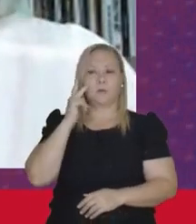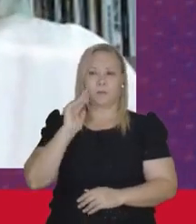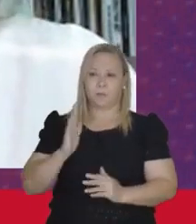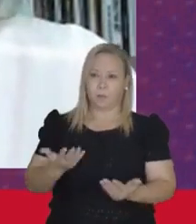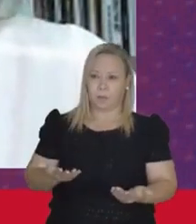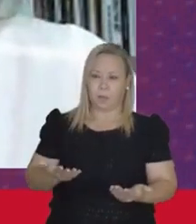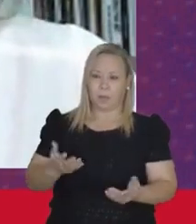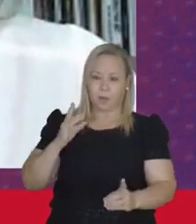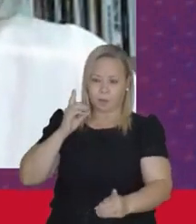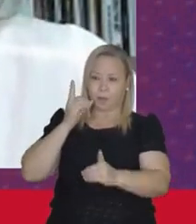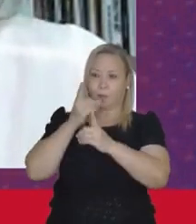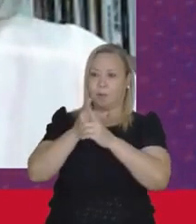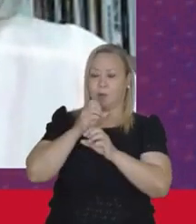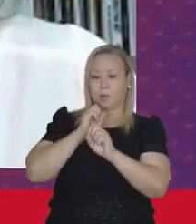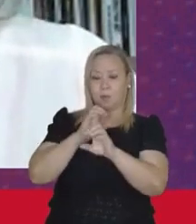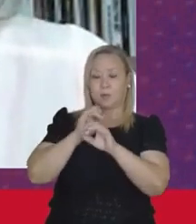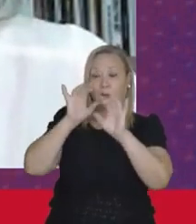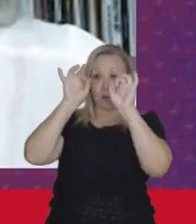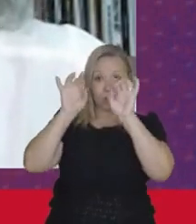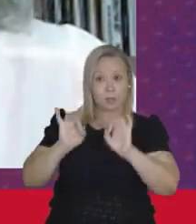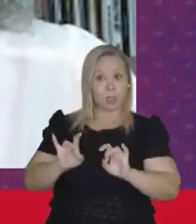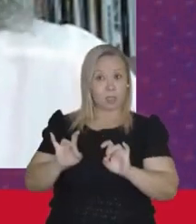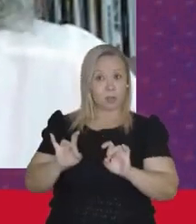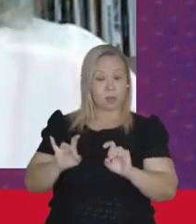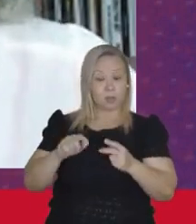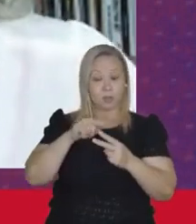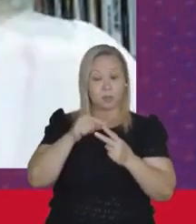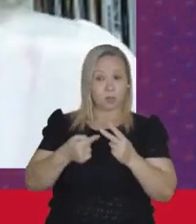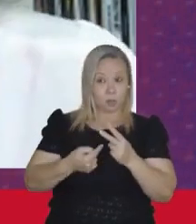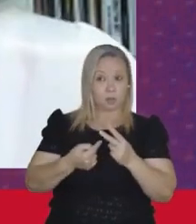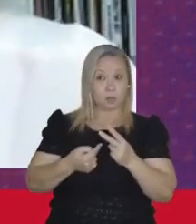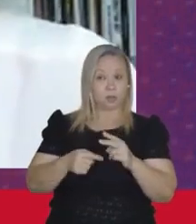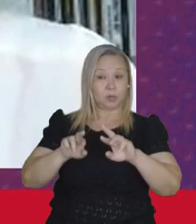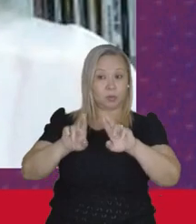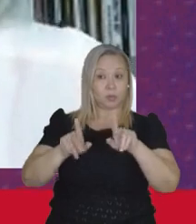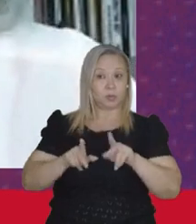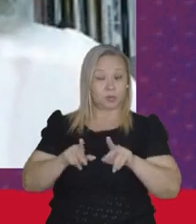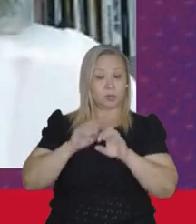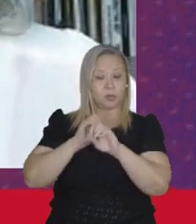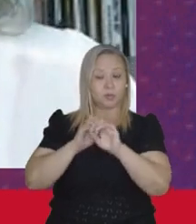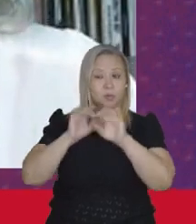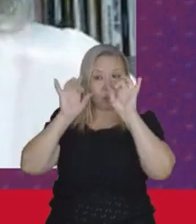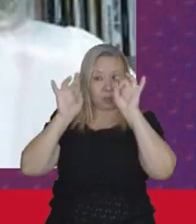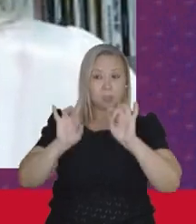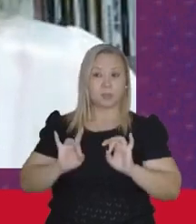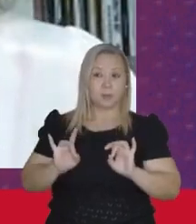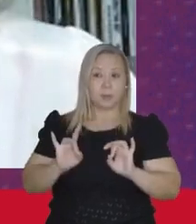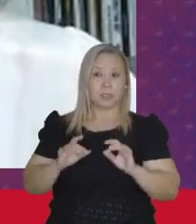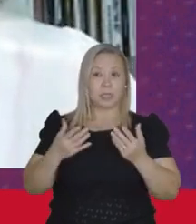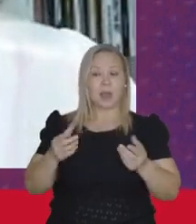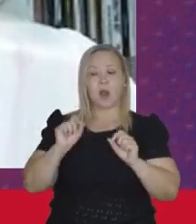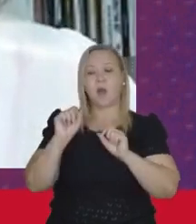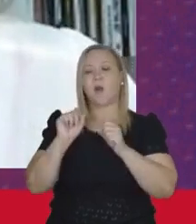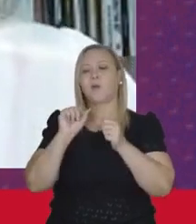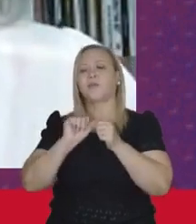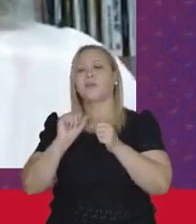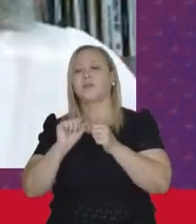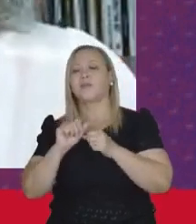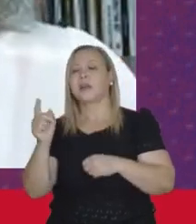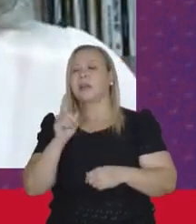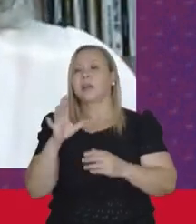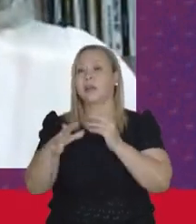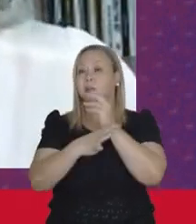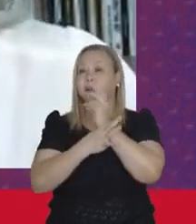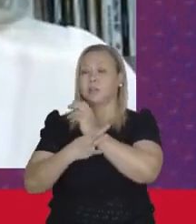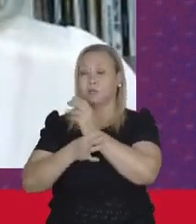e ao atendimento educacional especializado. Diferentemente do ensino especial, que não